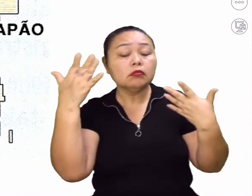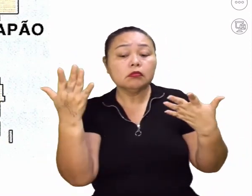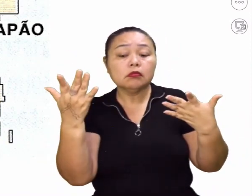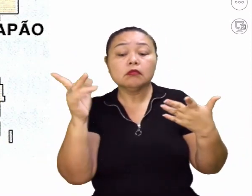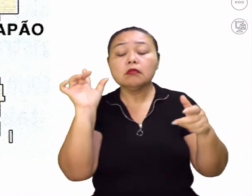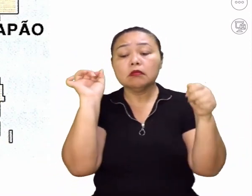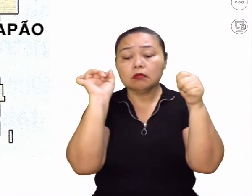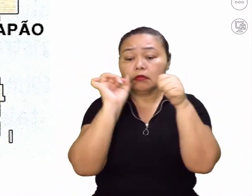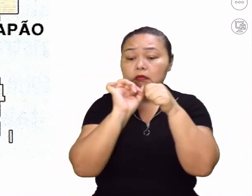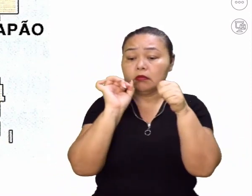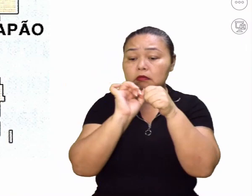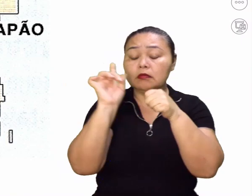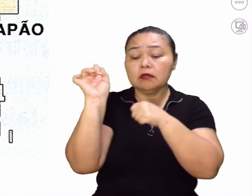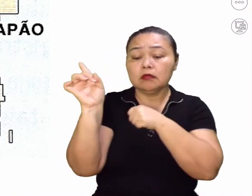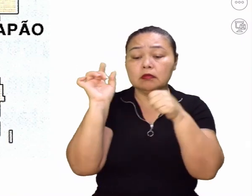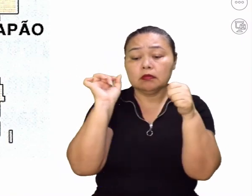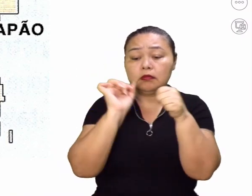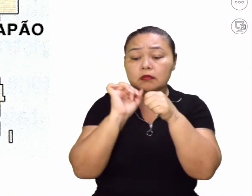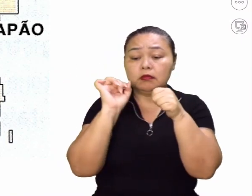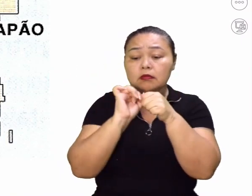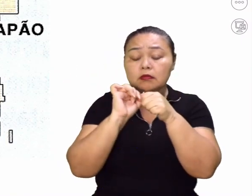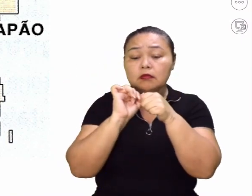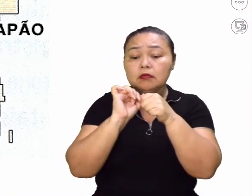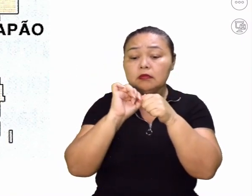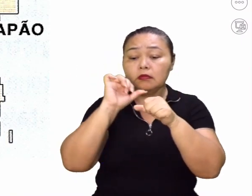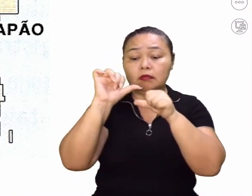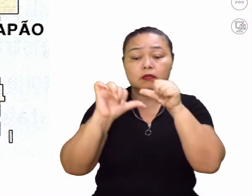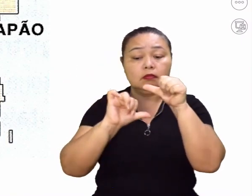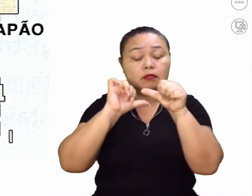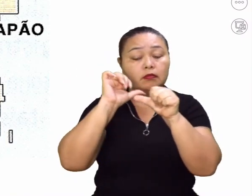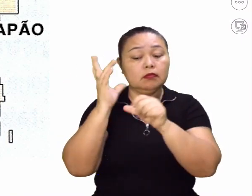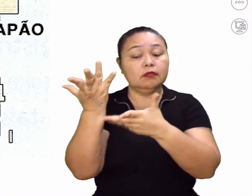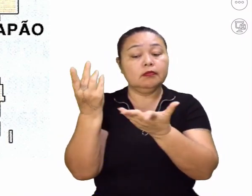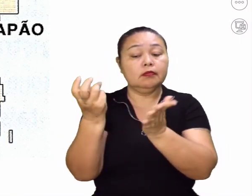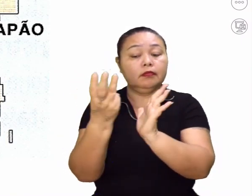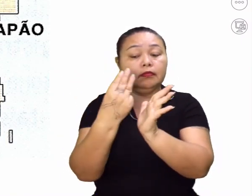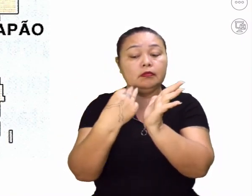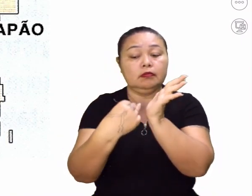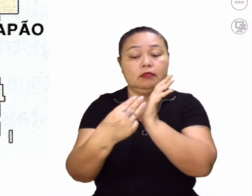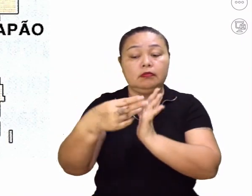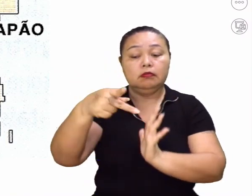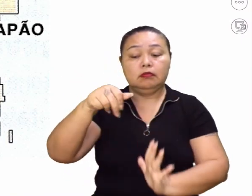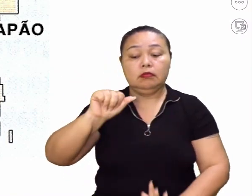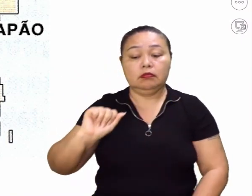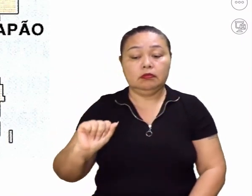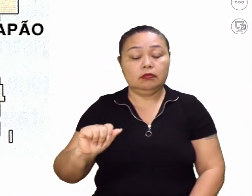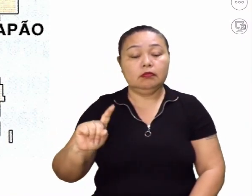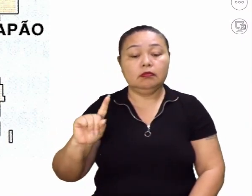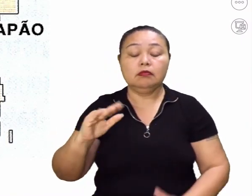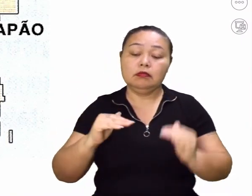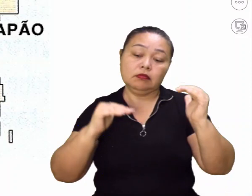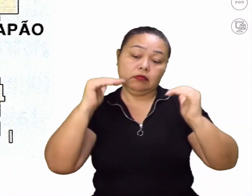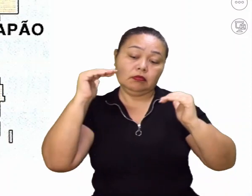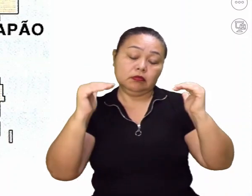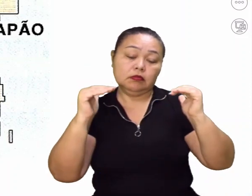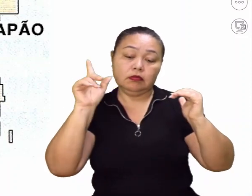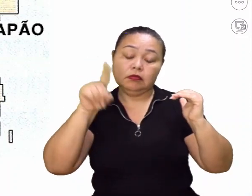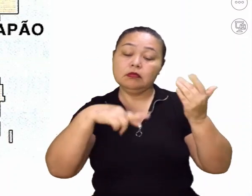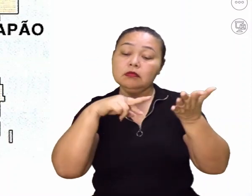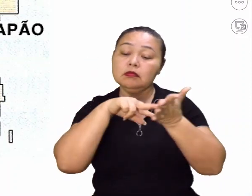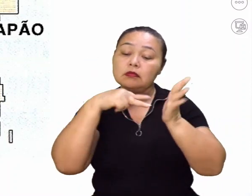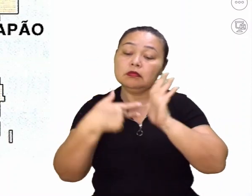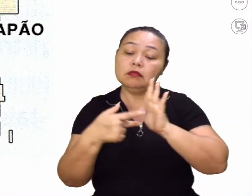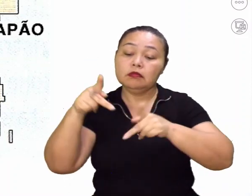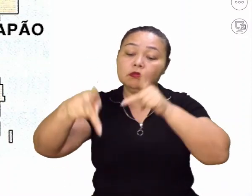Ele faz essa mudança no mapa para justamente a gente ver a proporção que é o significado